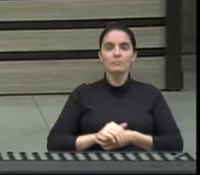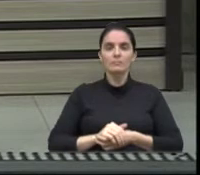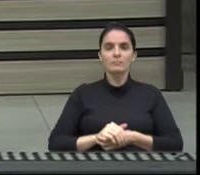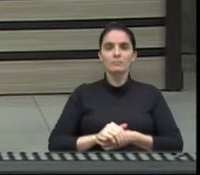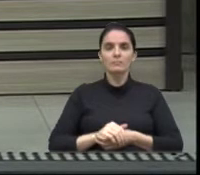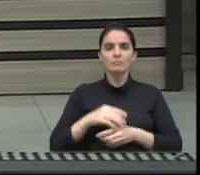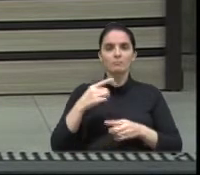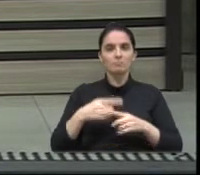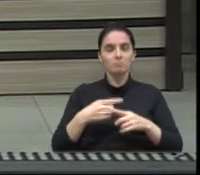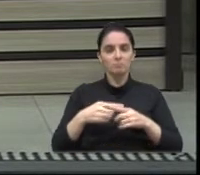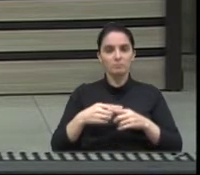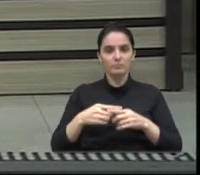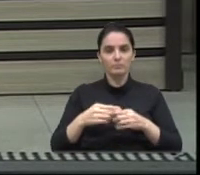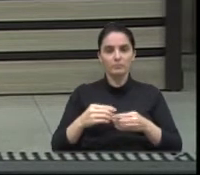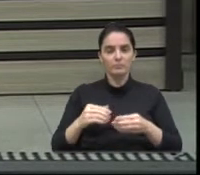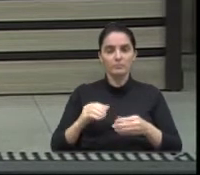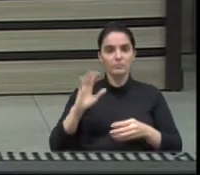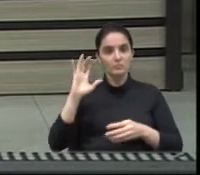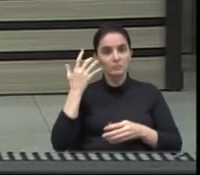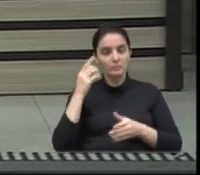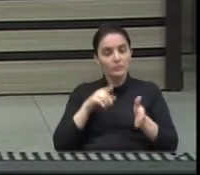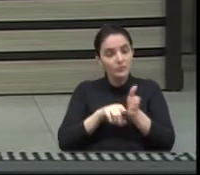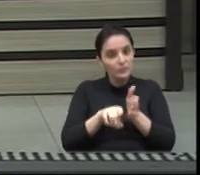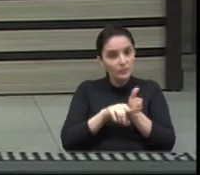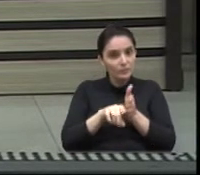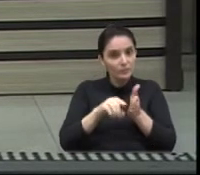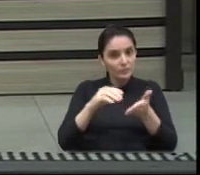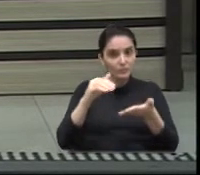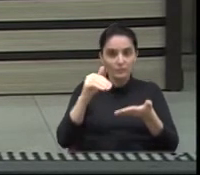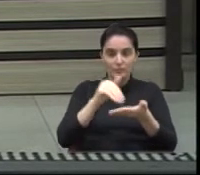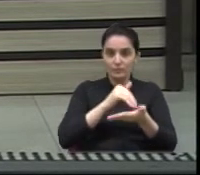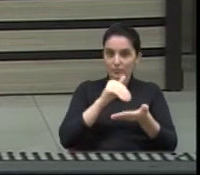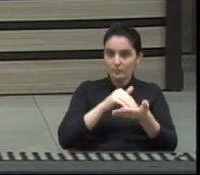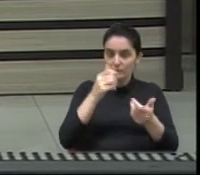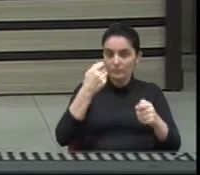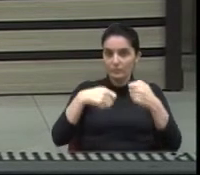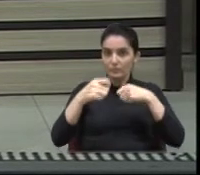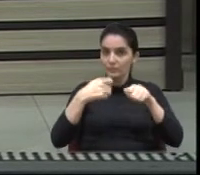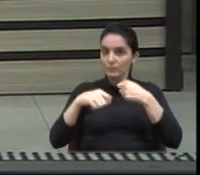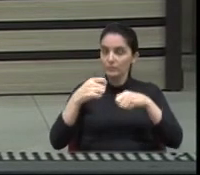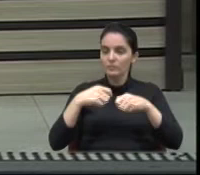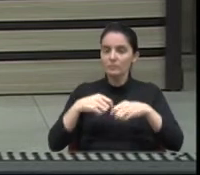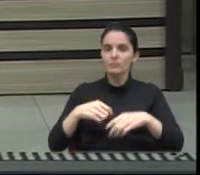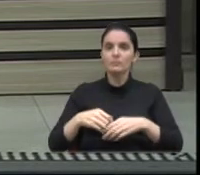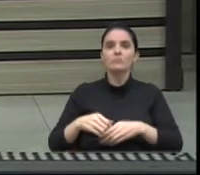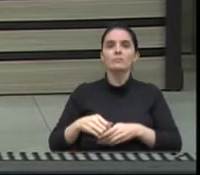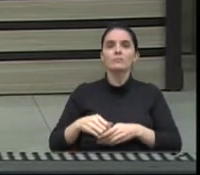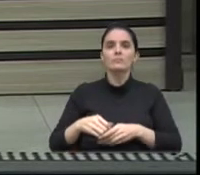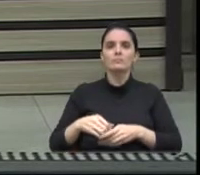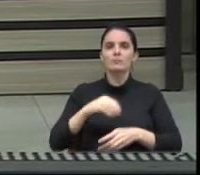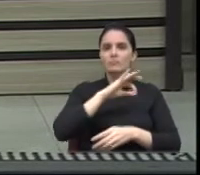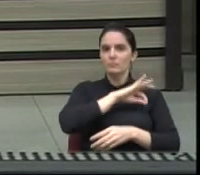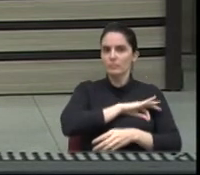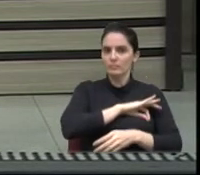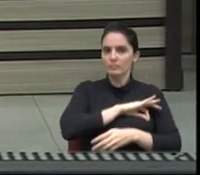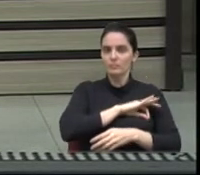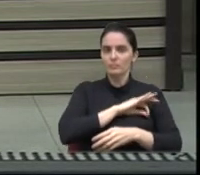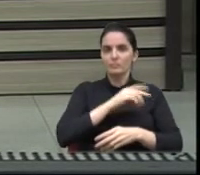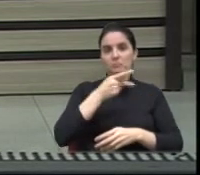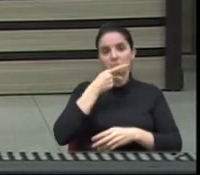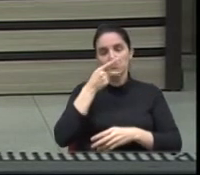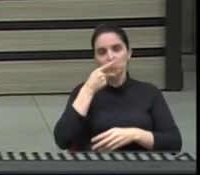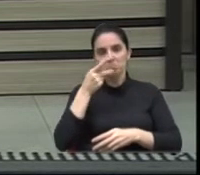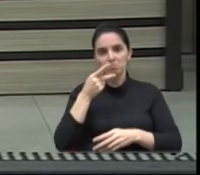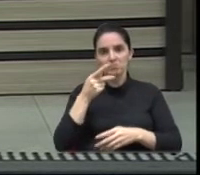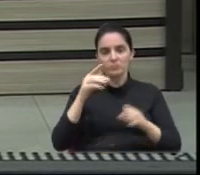procedimento administrativo instaurado pela Administração Municipal por ter exercido seu direito constitucional de liberdade de expressão na